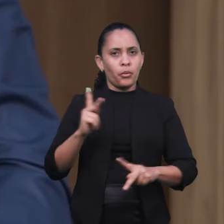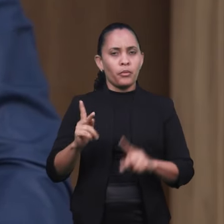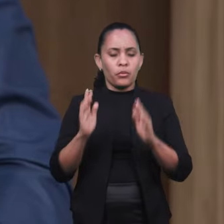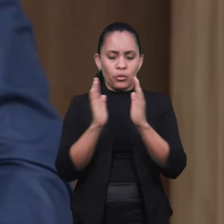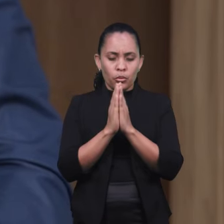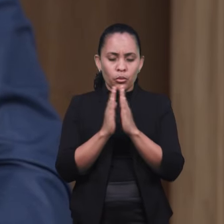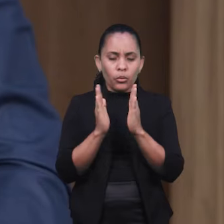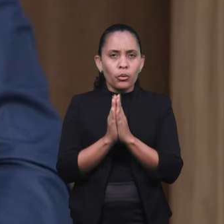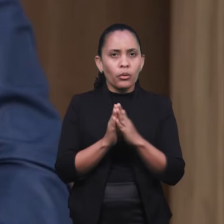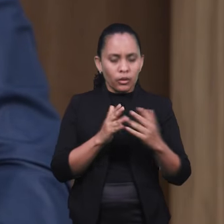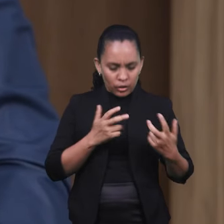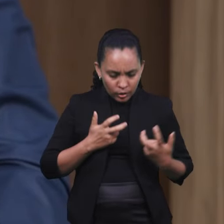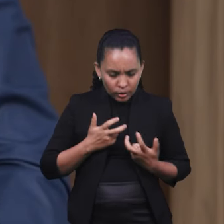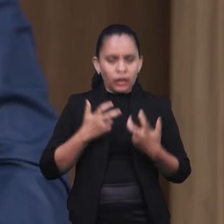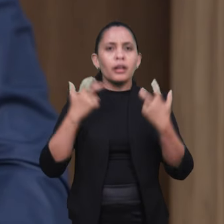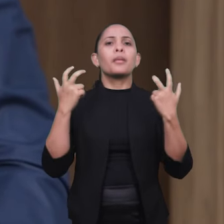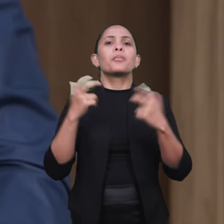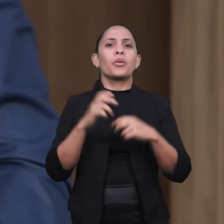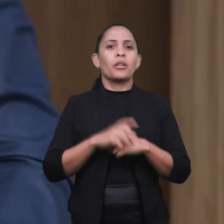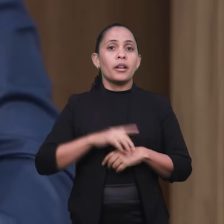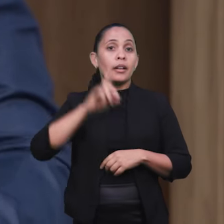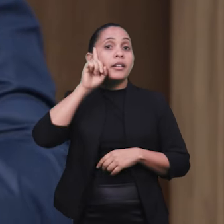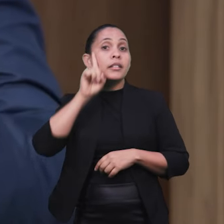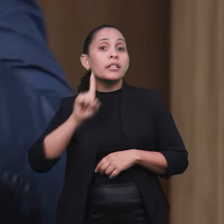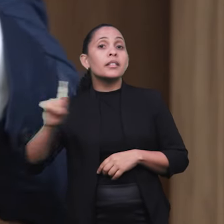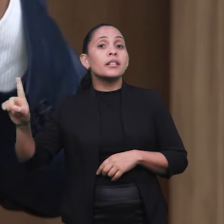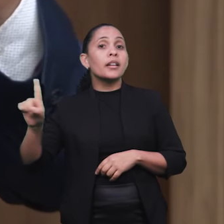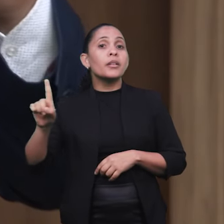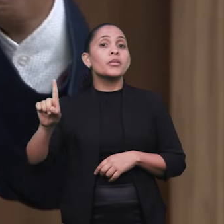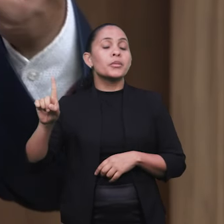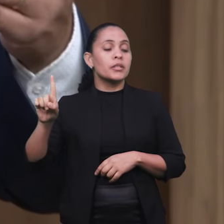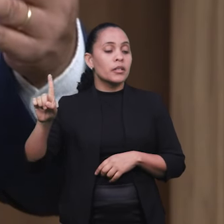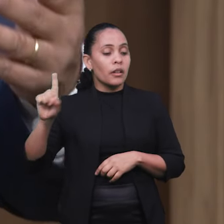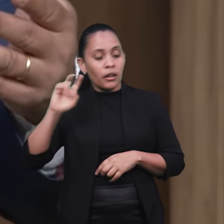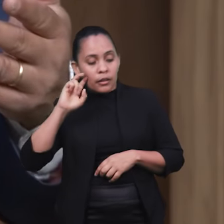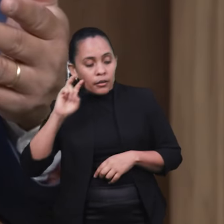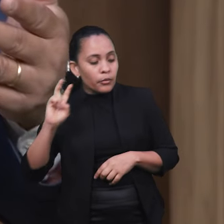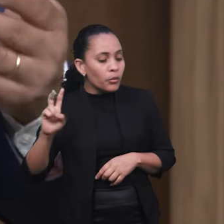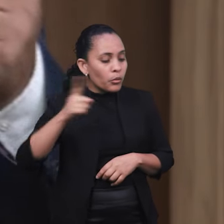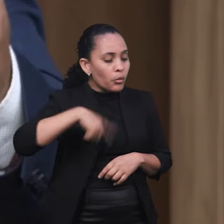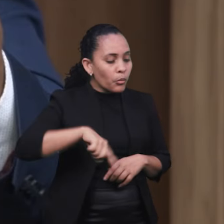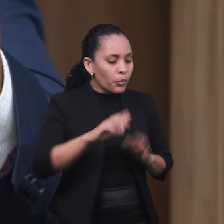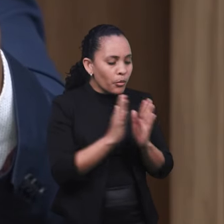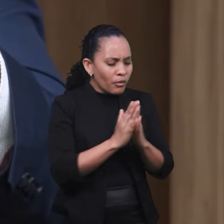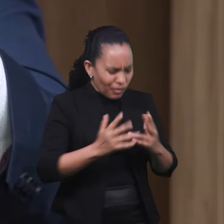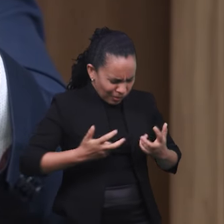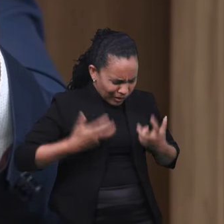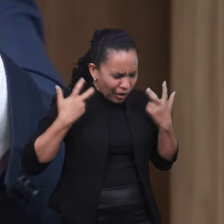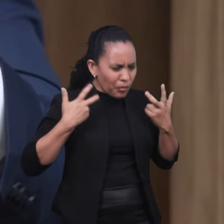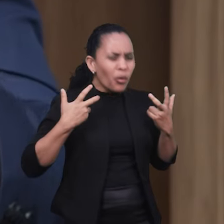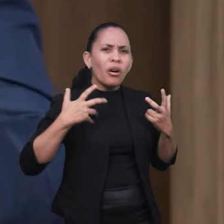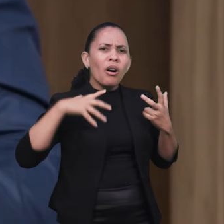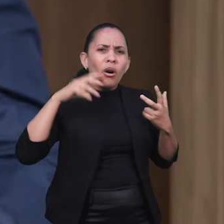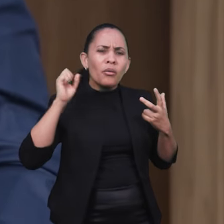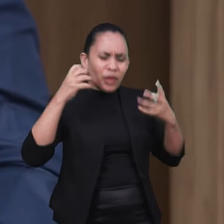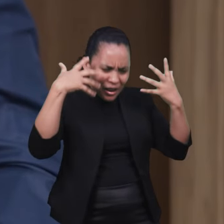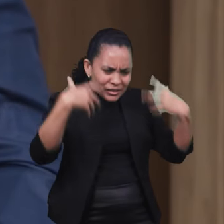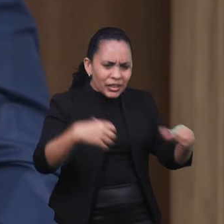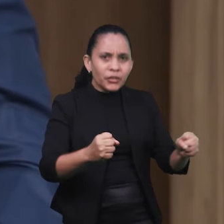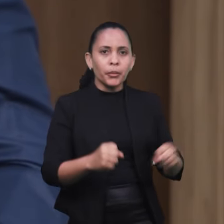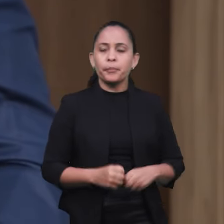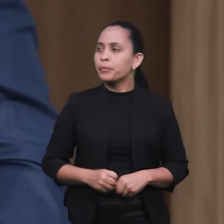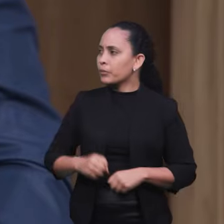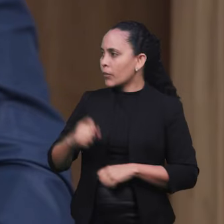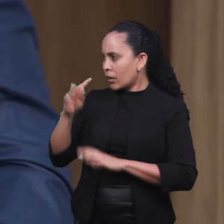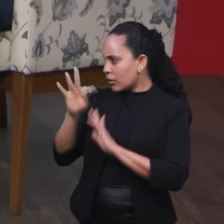O povo orou, o povo clamou, e a palavra diz que Deus ouviu o gemido do povo. Agora, interessante... Eu